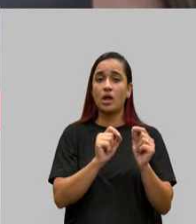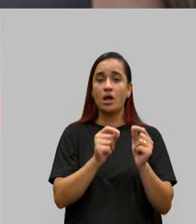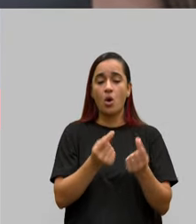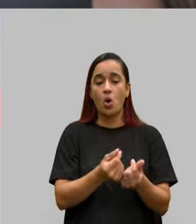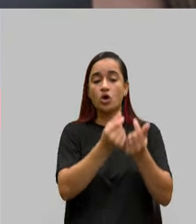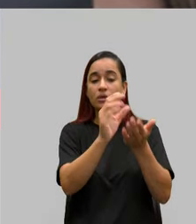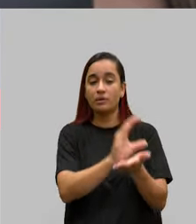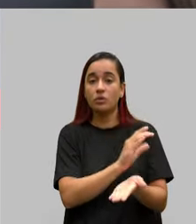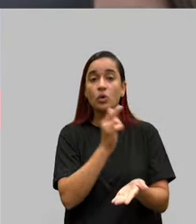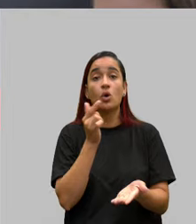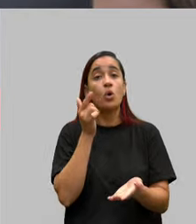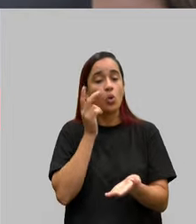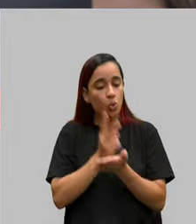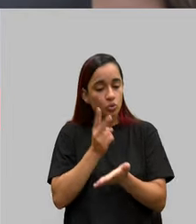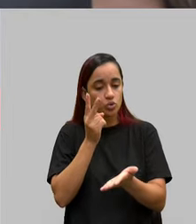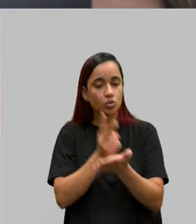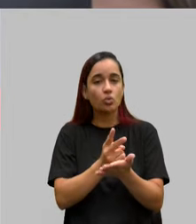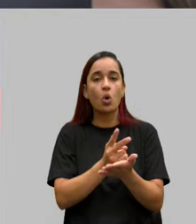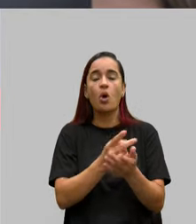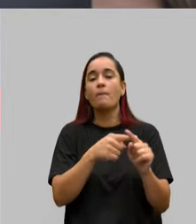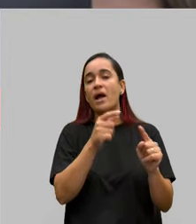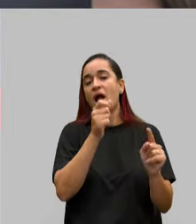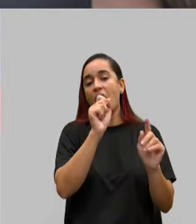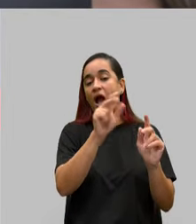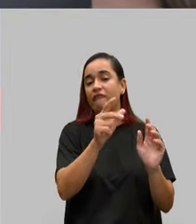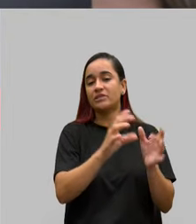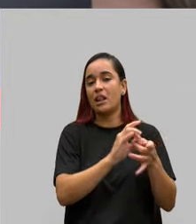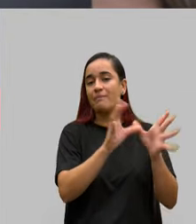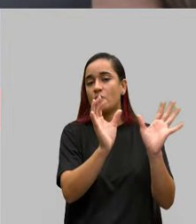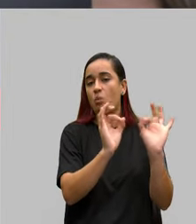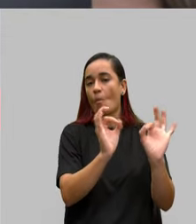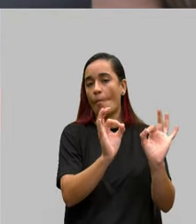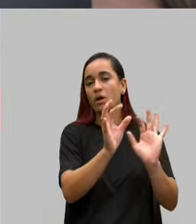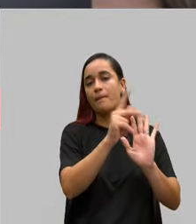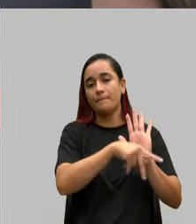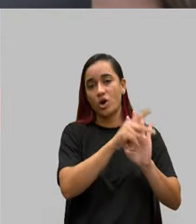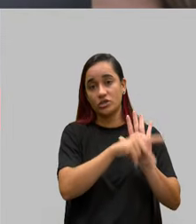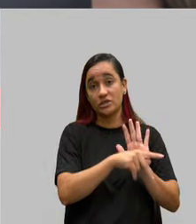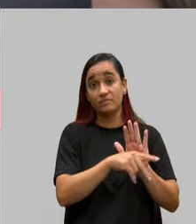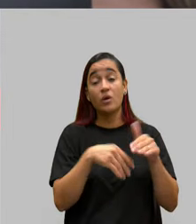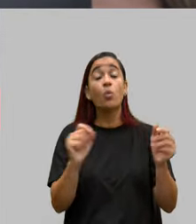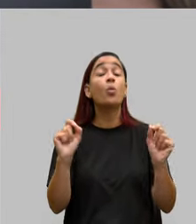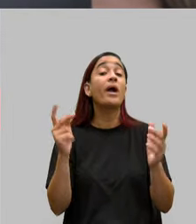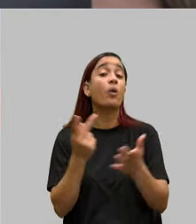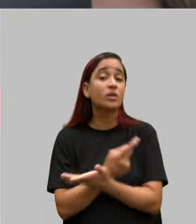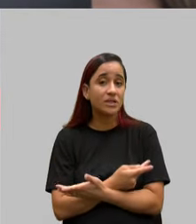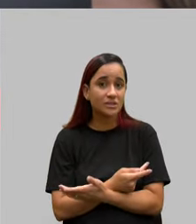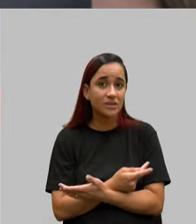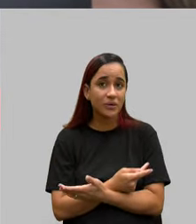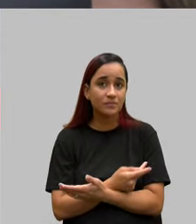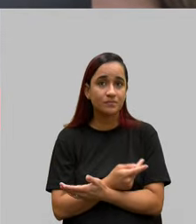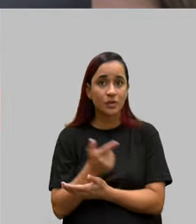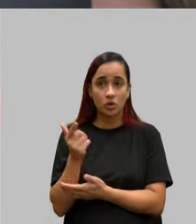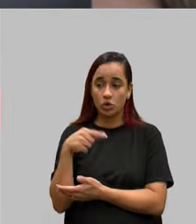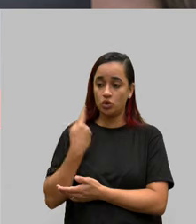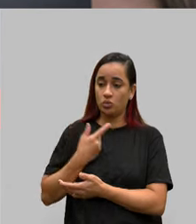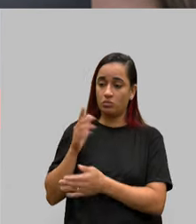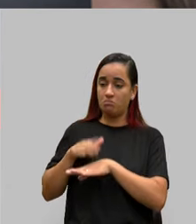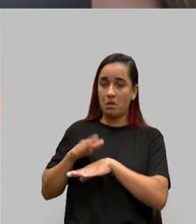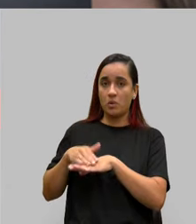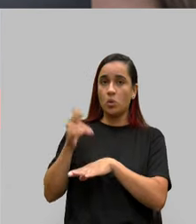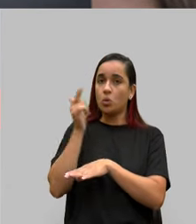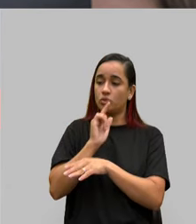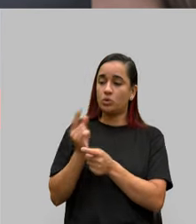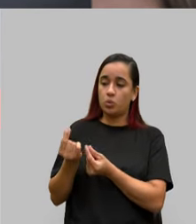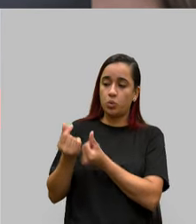atendendo e a Anvisa não liberou esse projeto que que aconteceu sem fins lucrativos o porquinho foi enchendo que